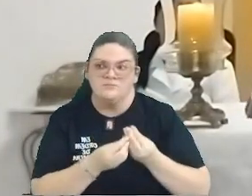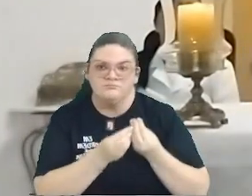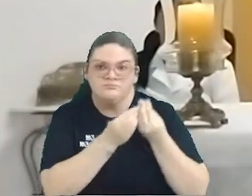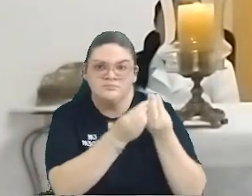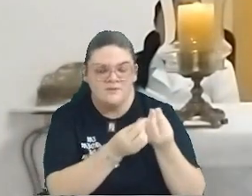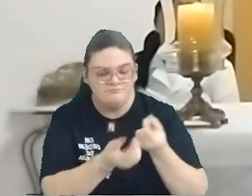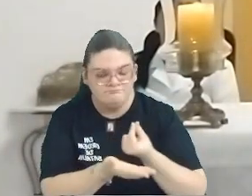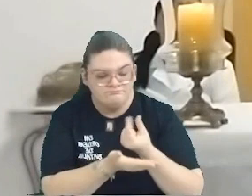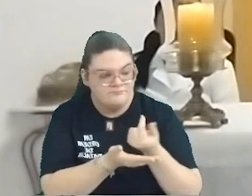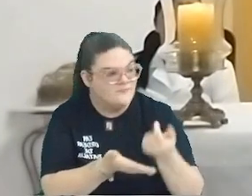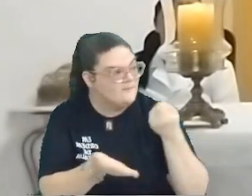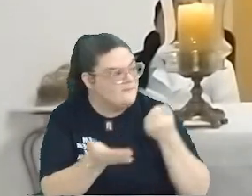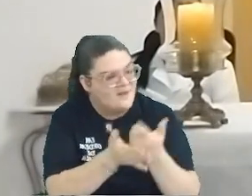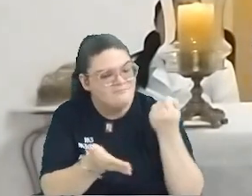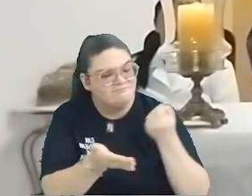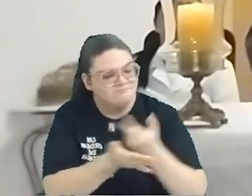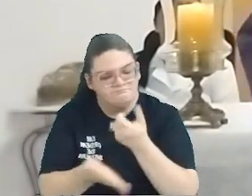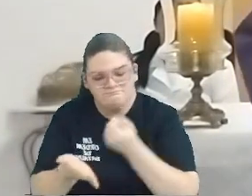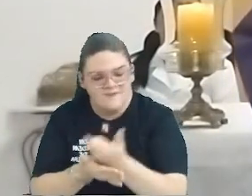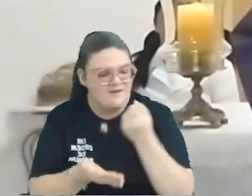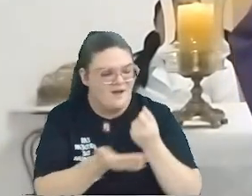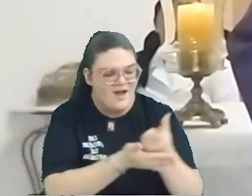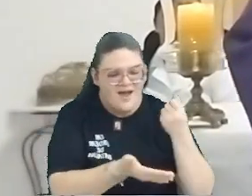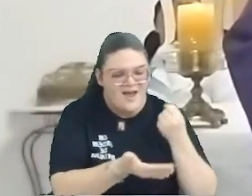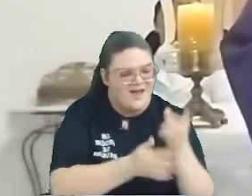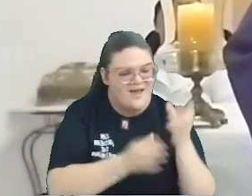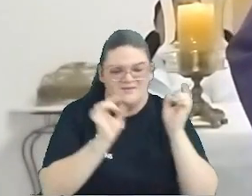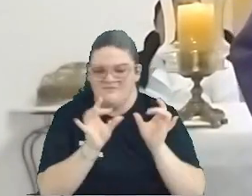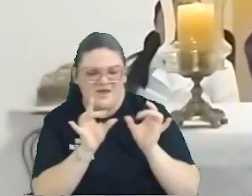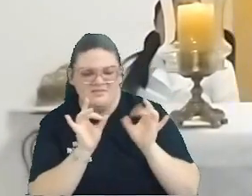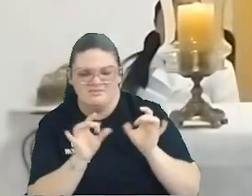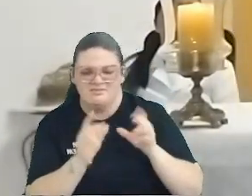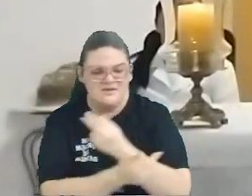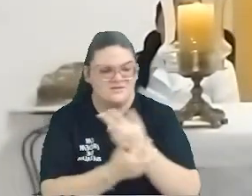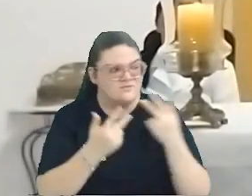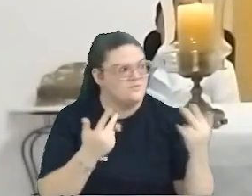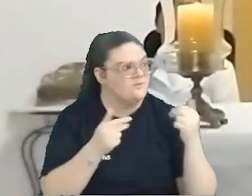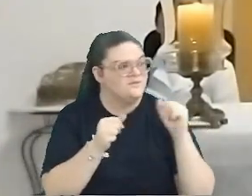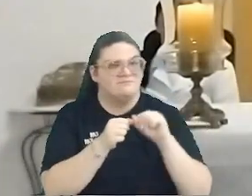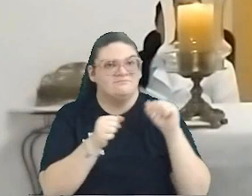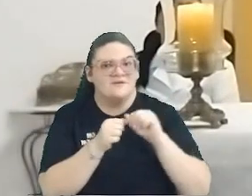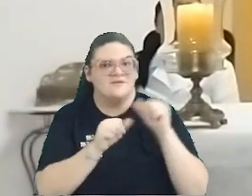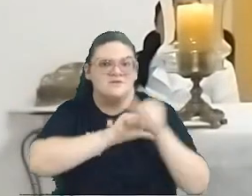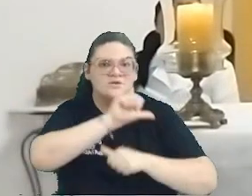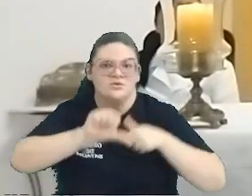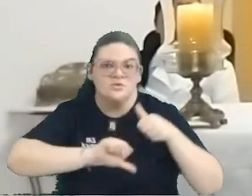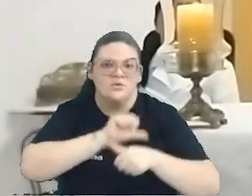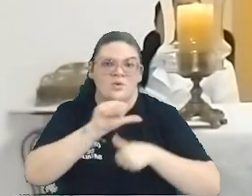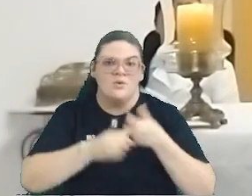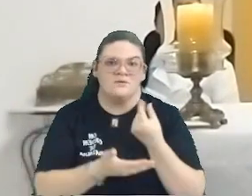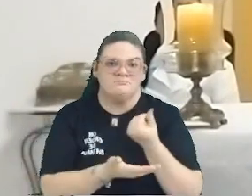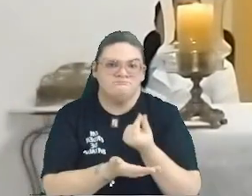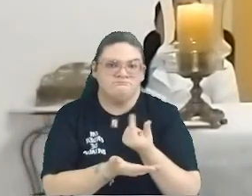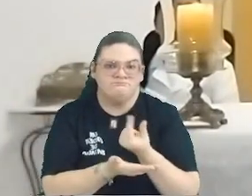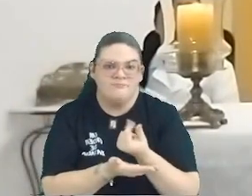se vendia de tudo e inclusive se trocava, fazia troca do dinheiro, pois no templo não